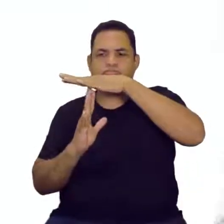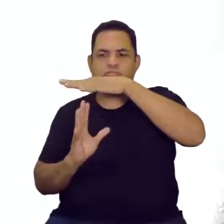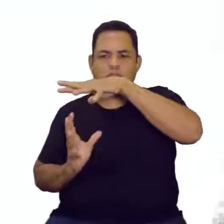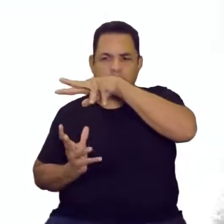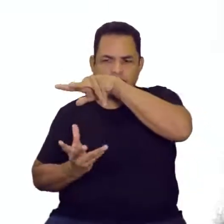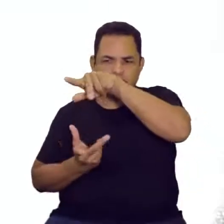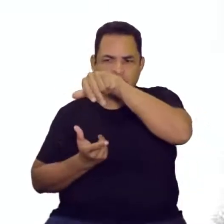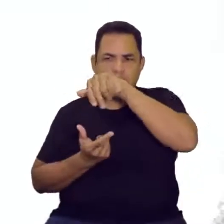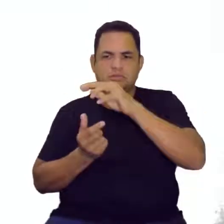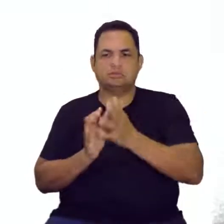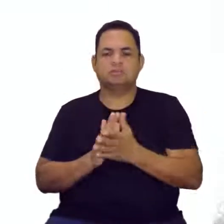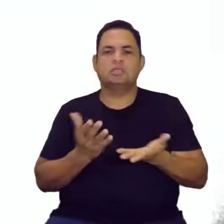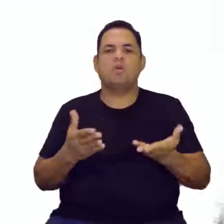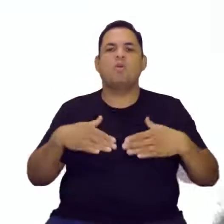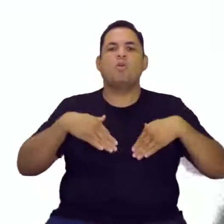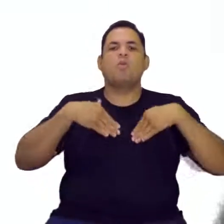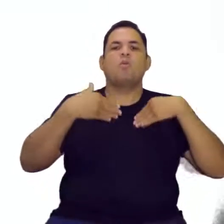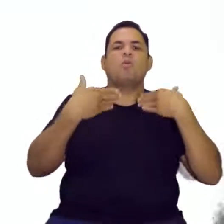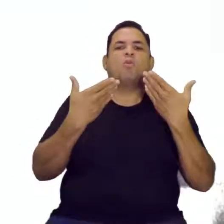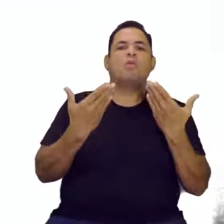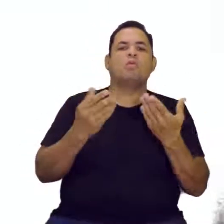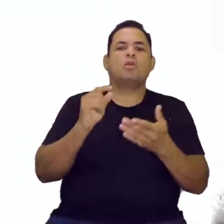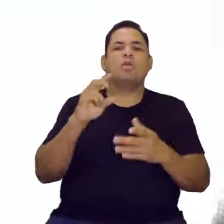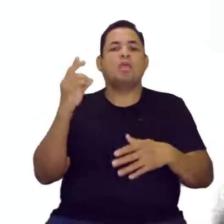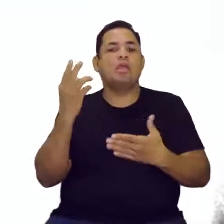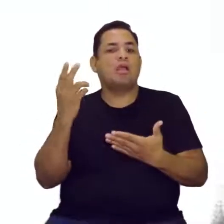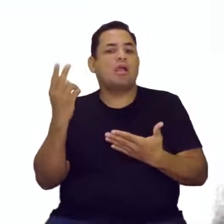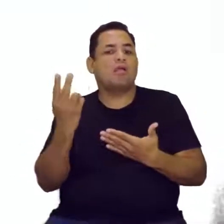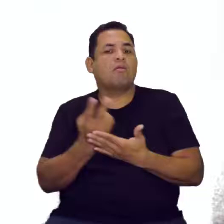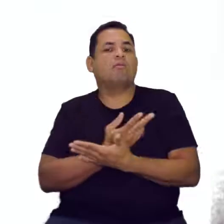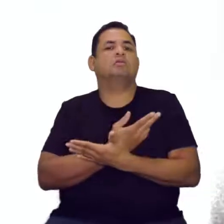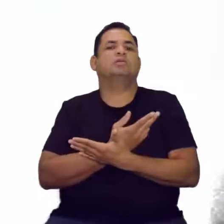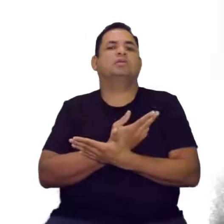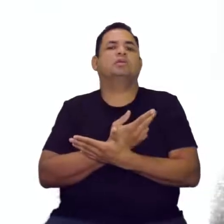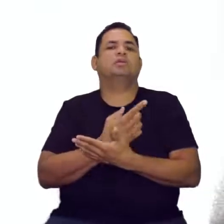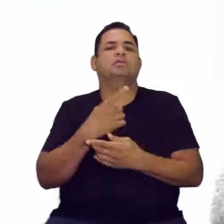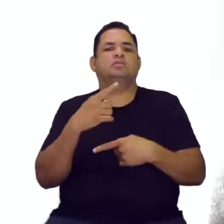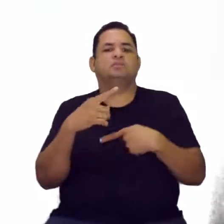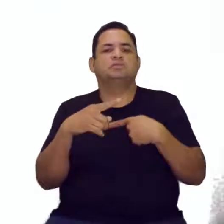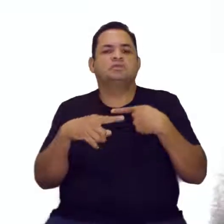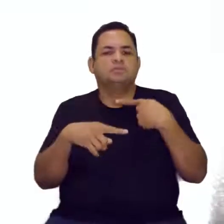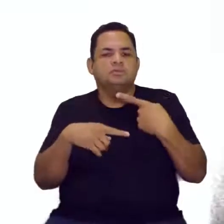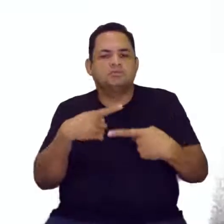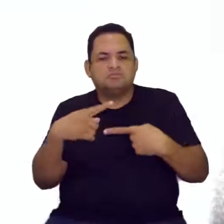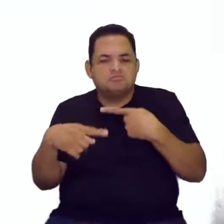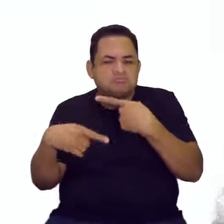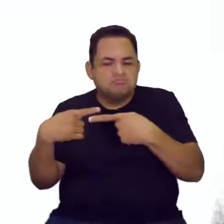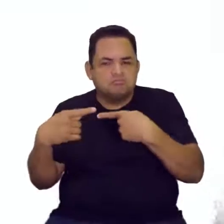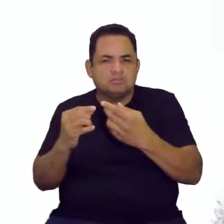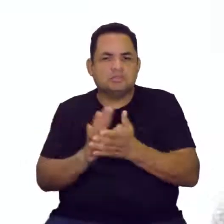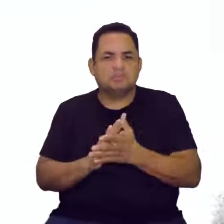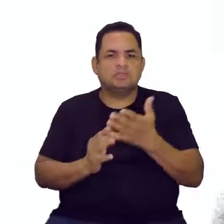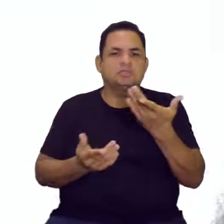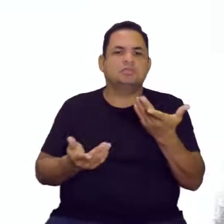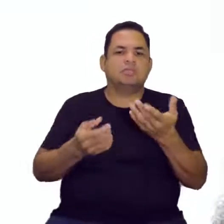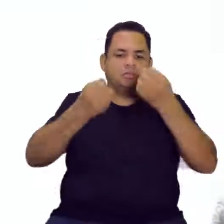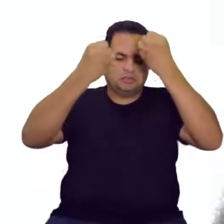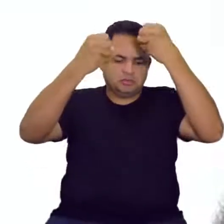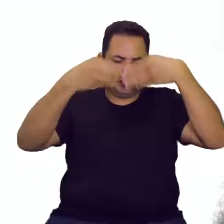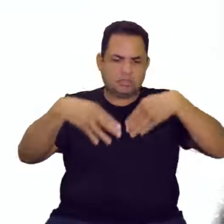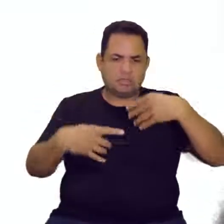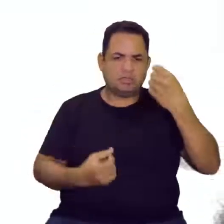existe, quais são os agravantes para esse efeito e vamos falar também algumas